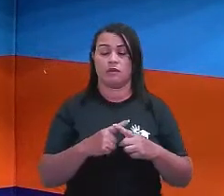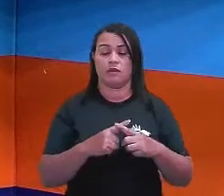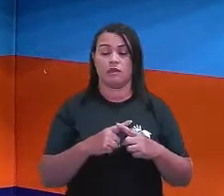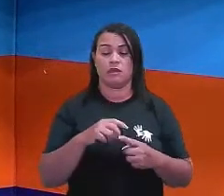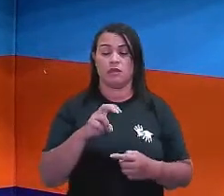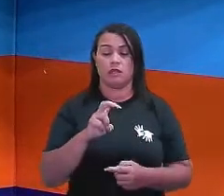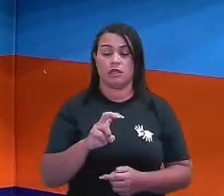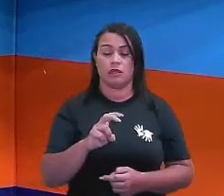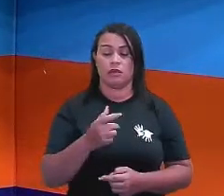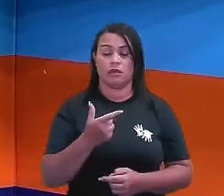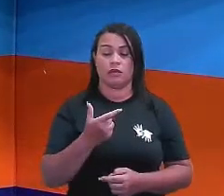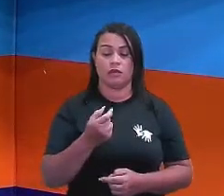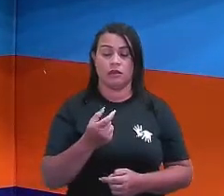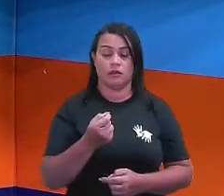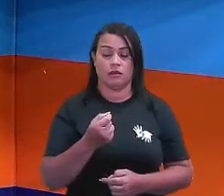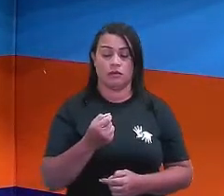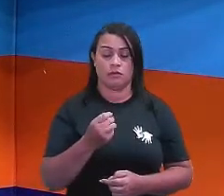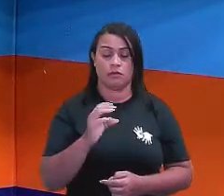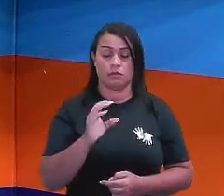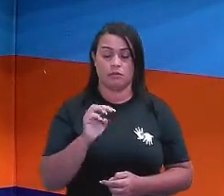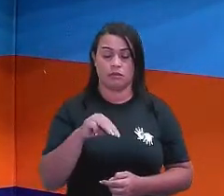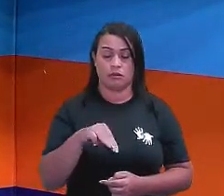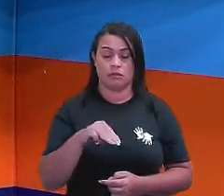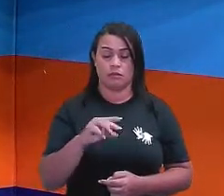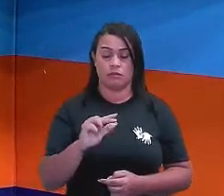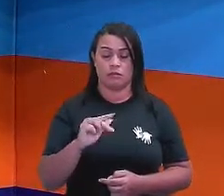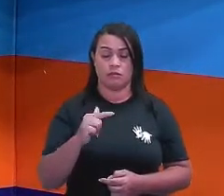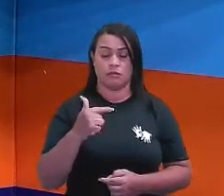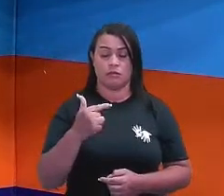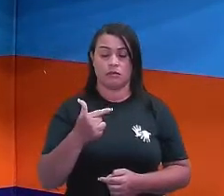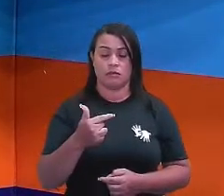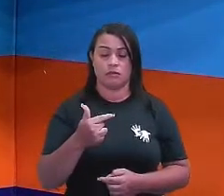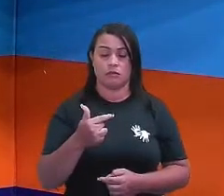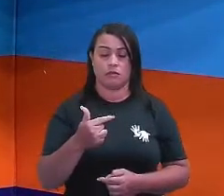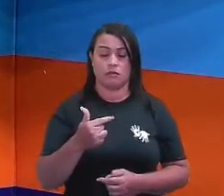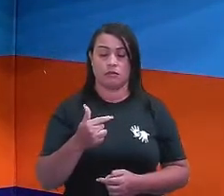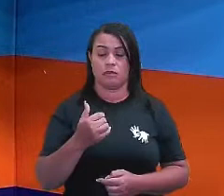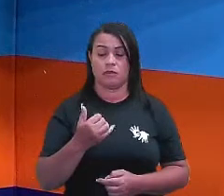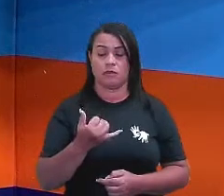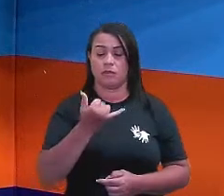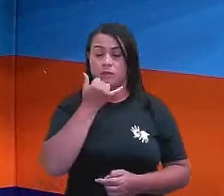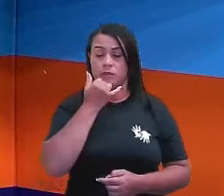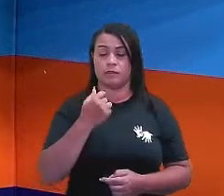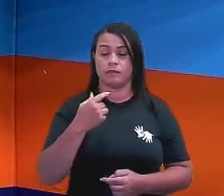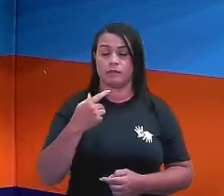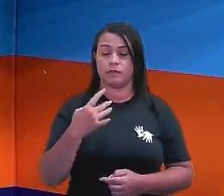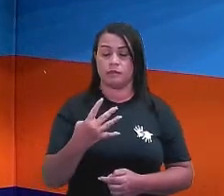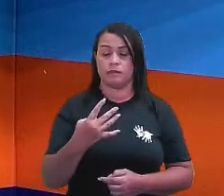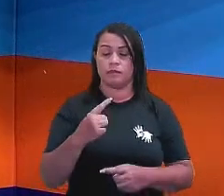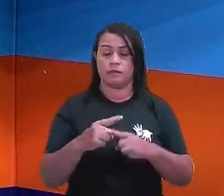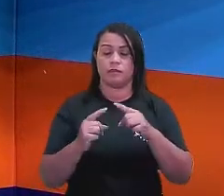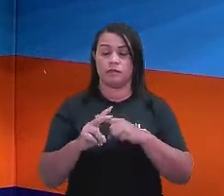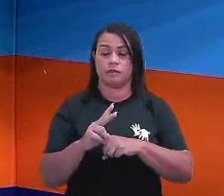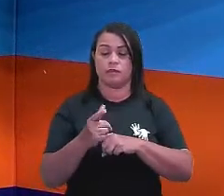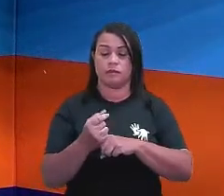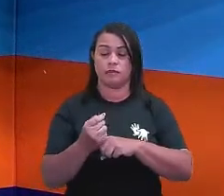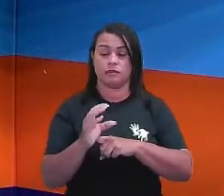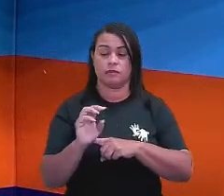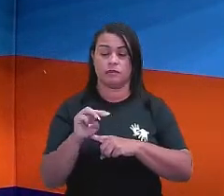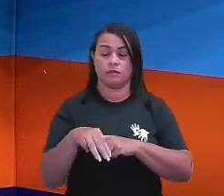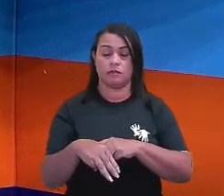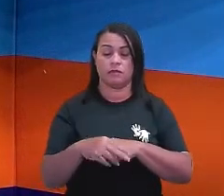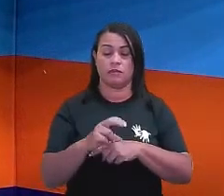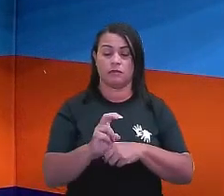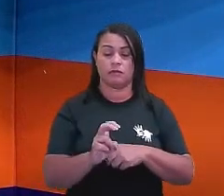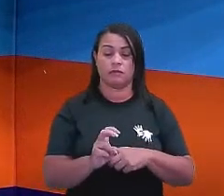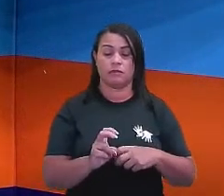20 centímetros é o perímetro. Tripliquei o lado desse quadrado, ou seja, aqui 5... Aqui